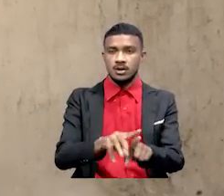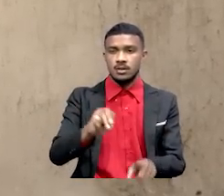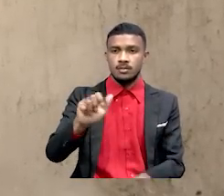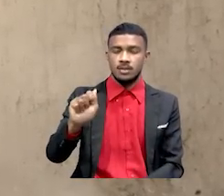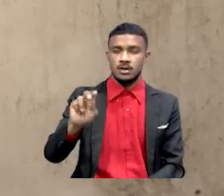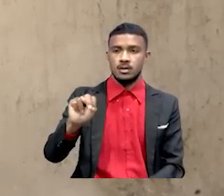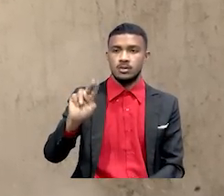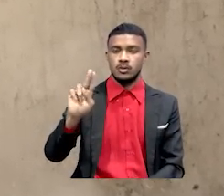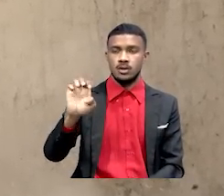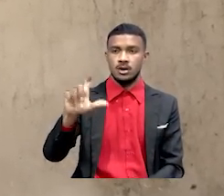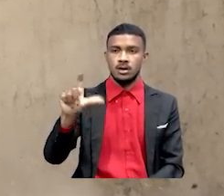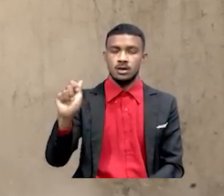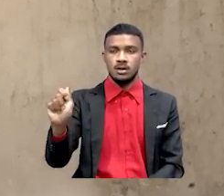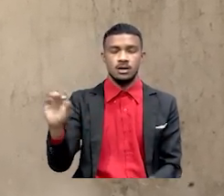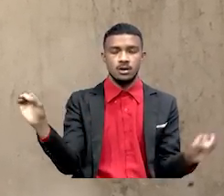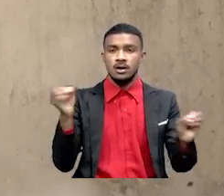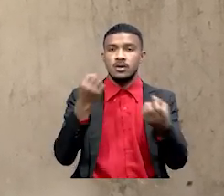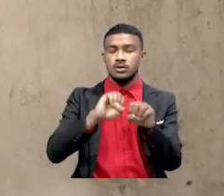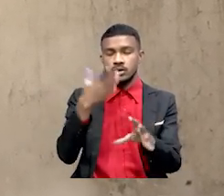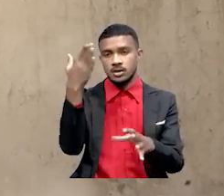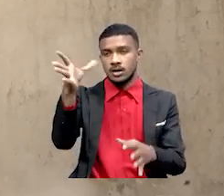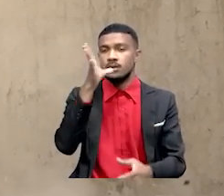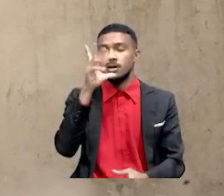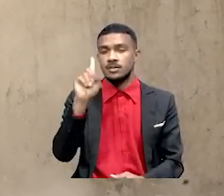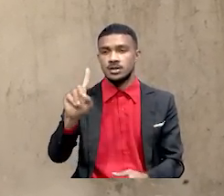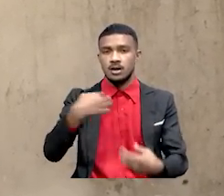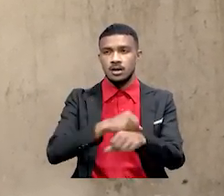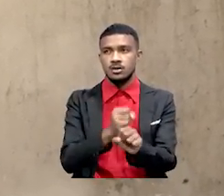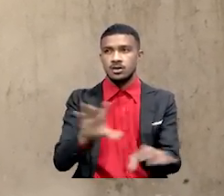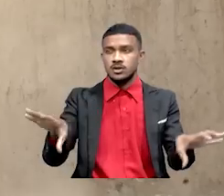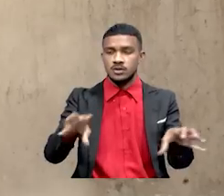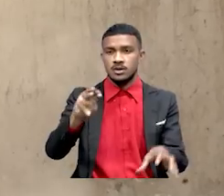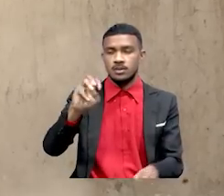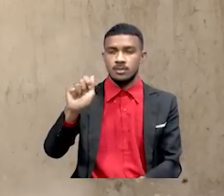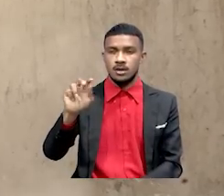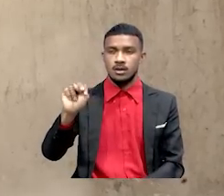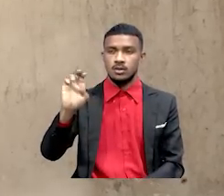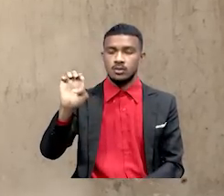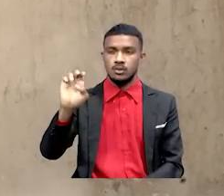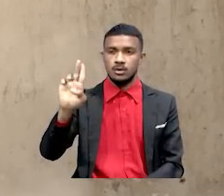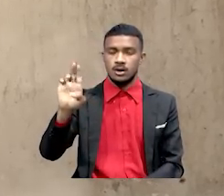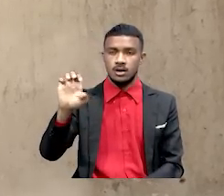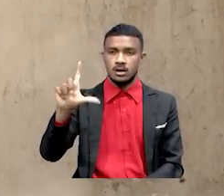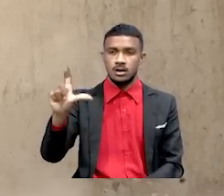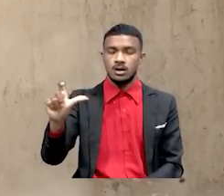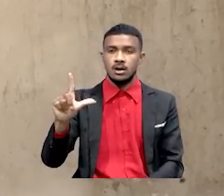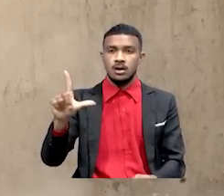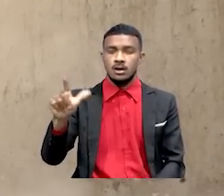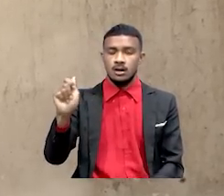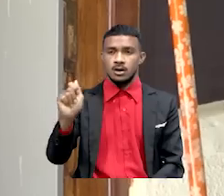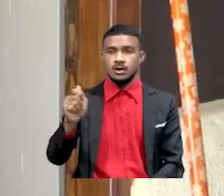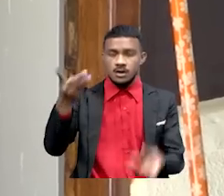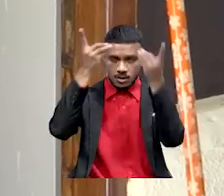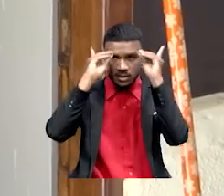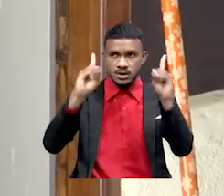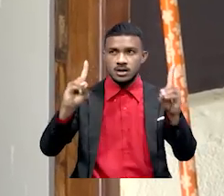inan mesa ho di halo serviço ho nune. Manuela decide halo serviço balon e vizinho sira. A tu bela ajuda minha